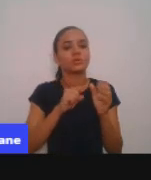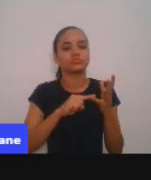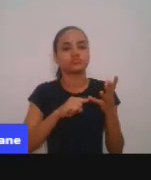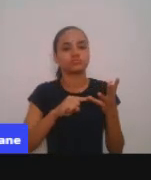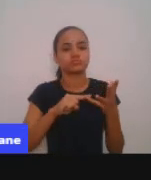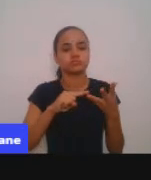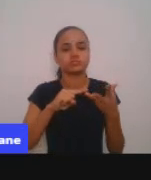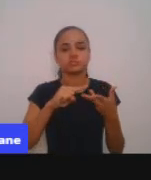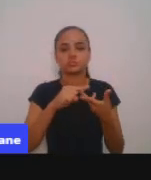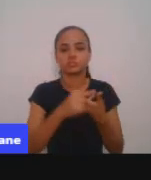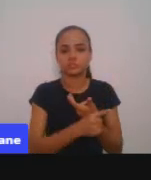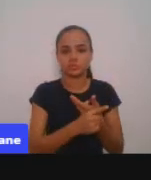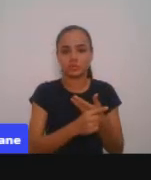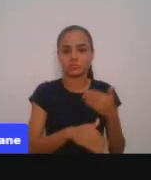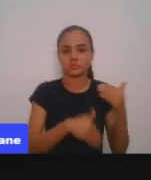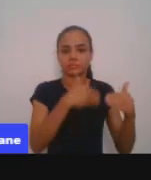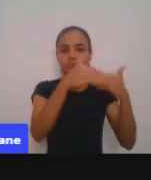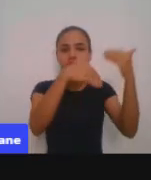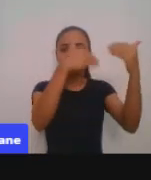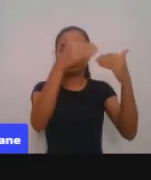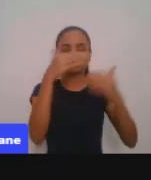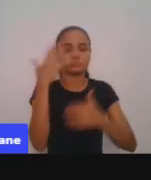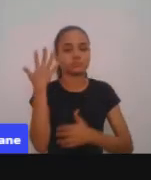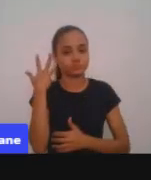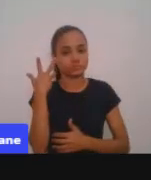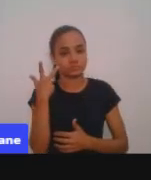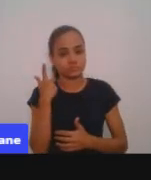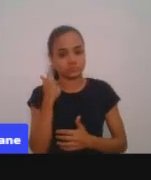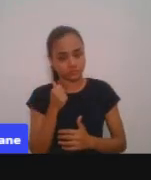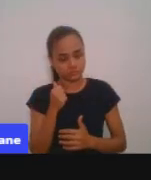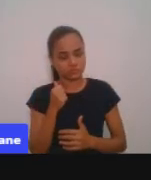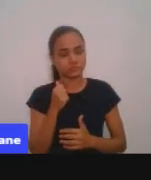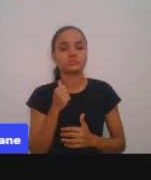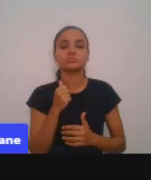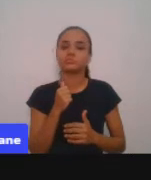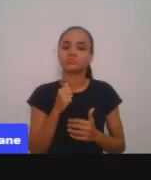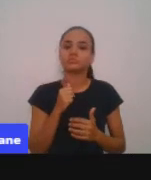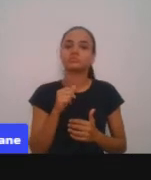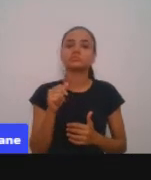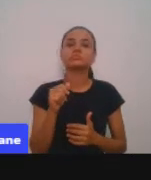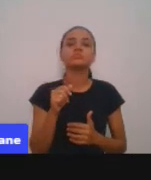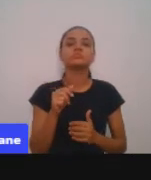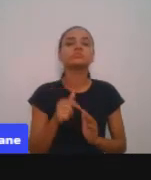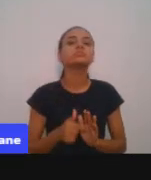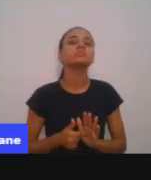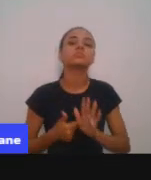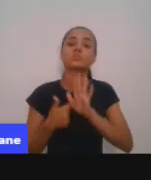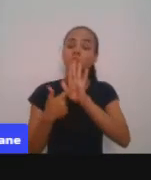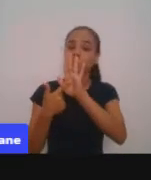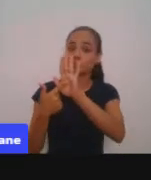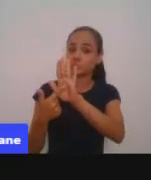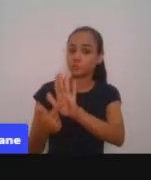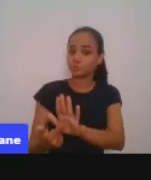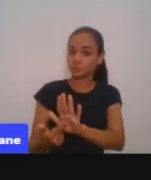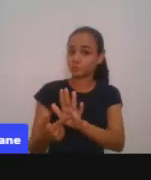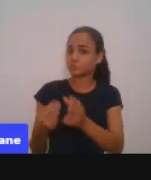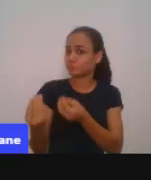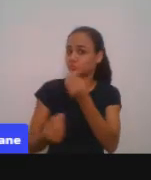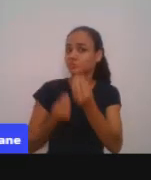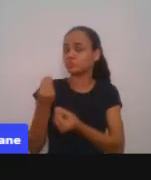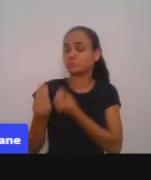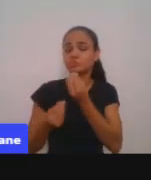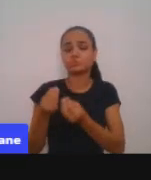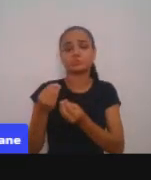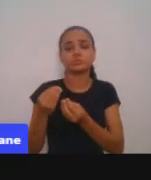crianças. Este era o cenário que nós tínhamos da educação infantil, então, até 2019. Esse é o que nós